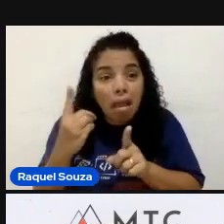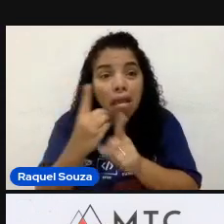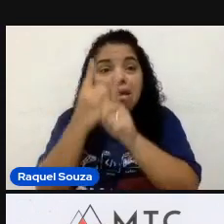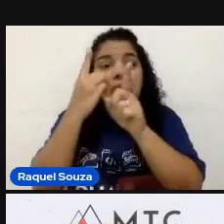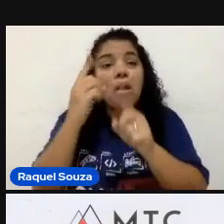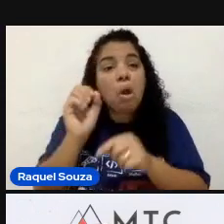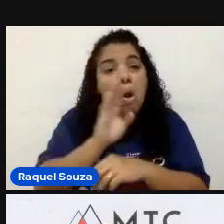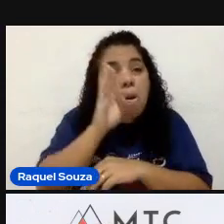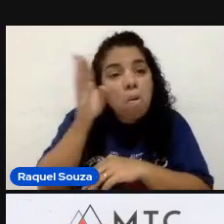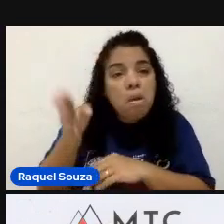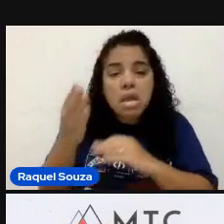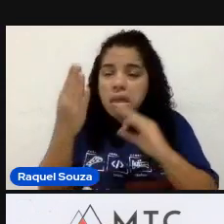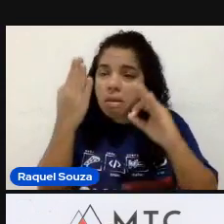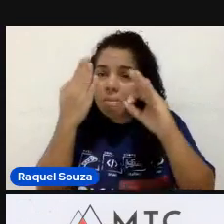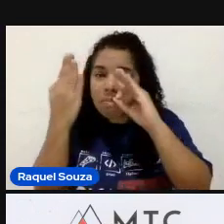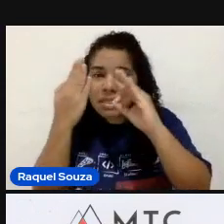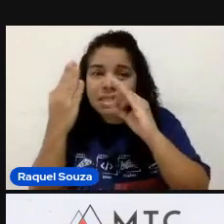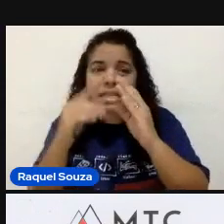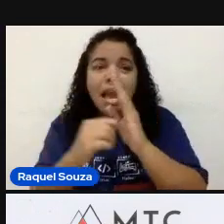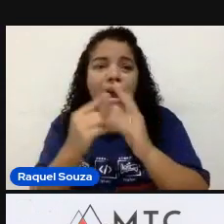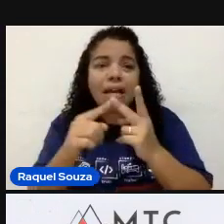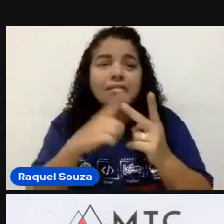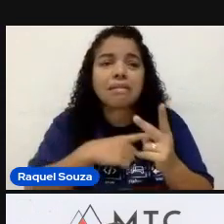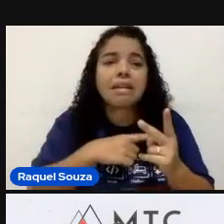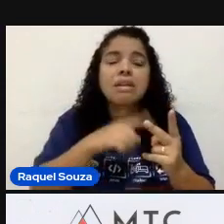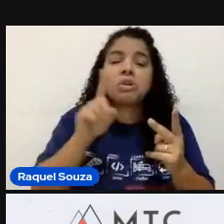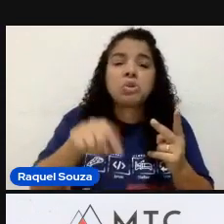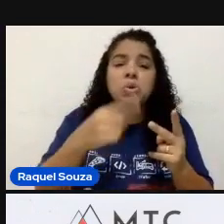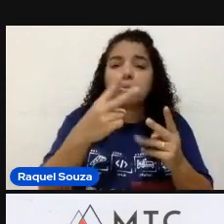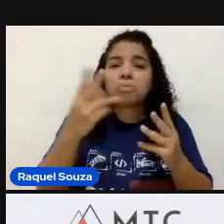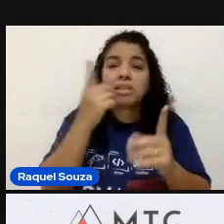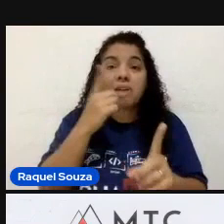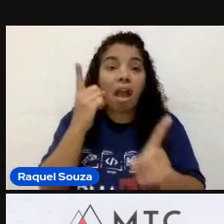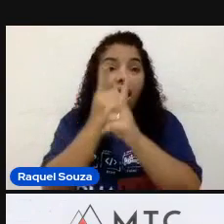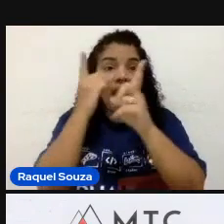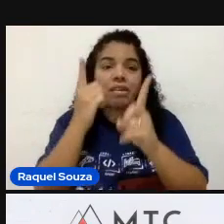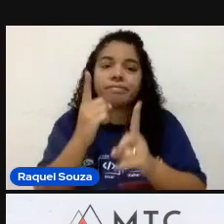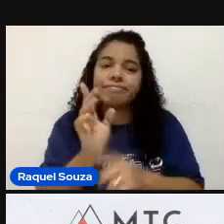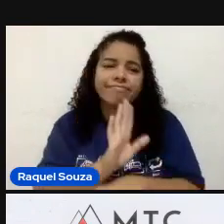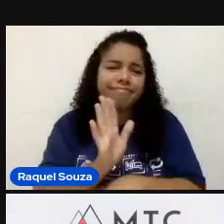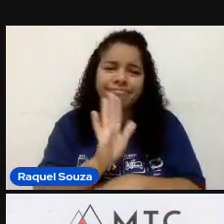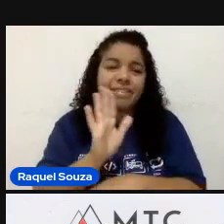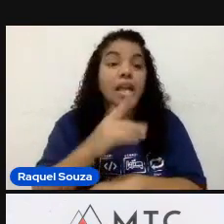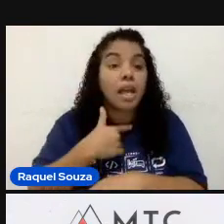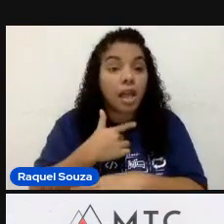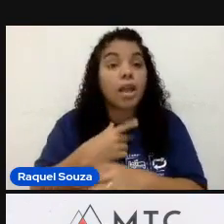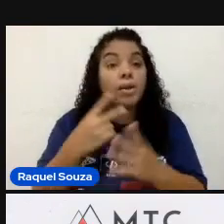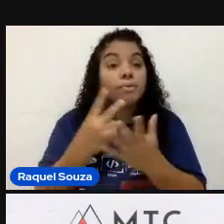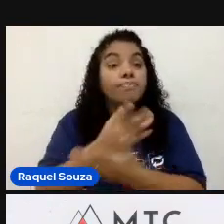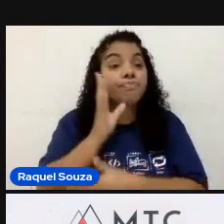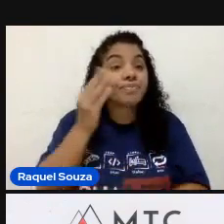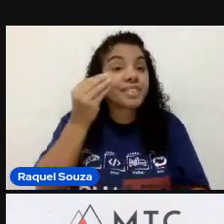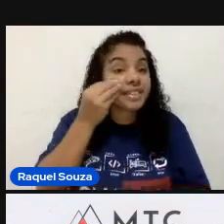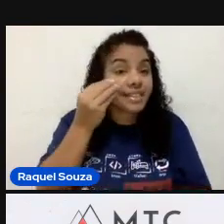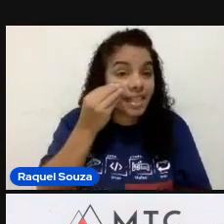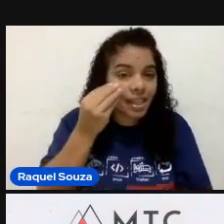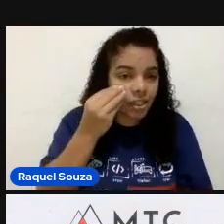ao psiquiatra, você vai conseguir identificar. Eu passei por alguns testes.